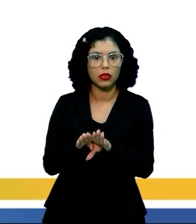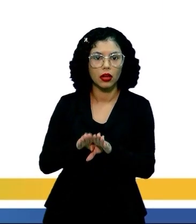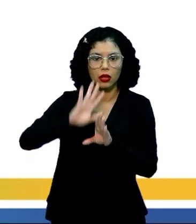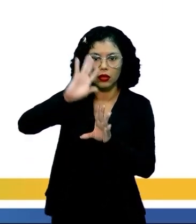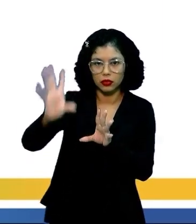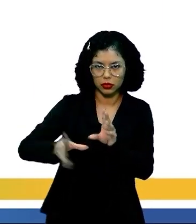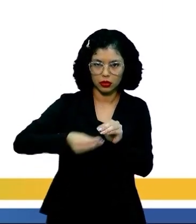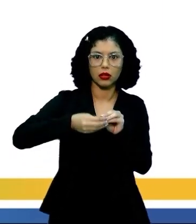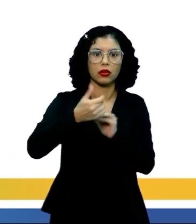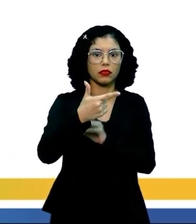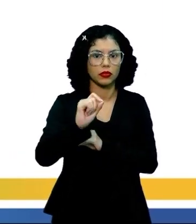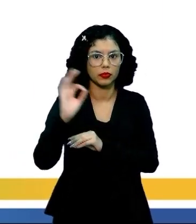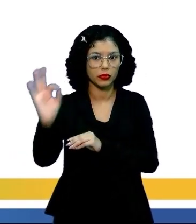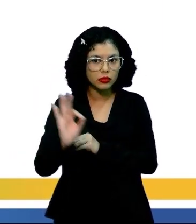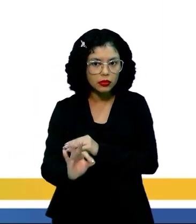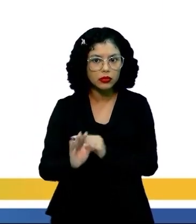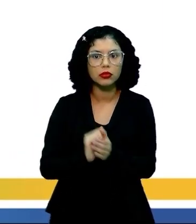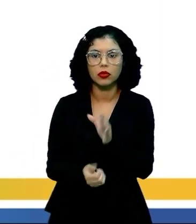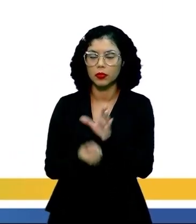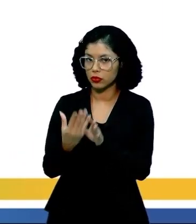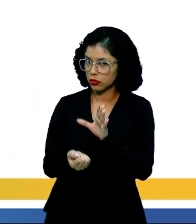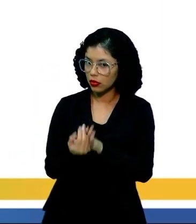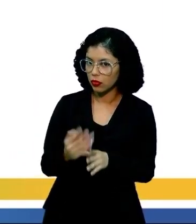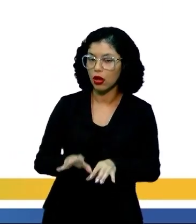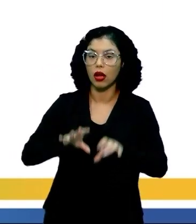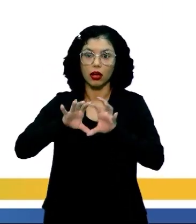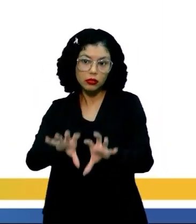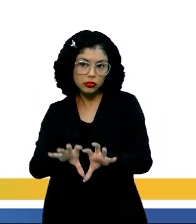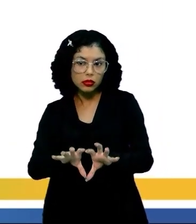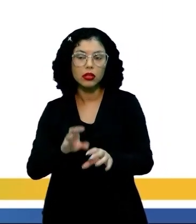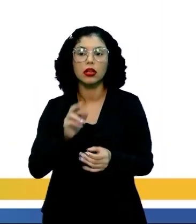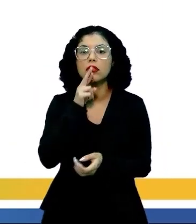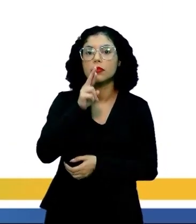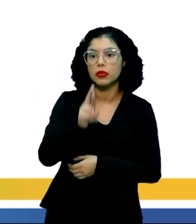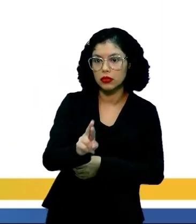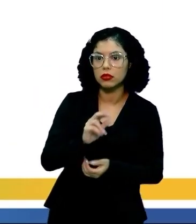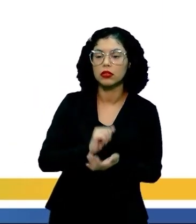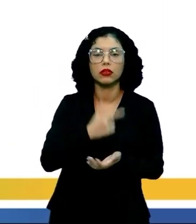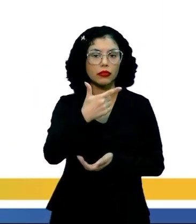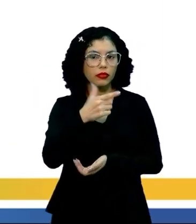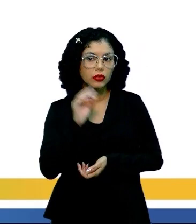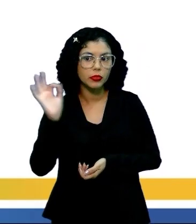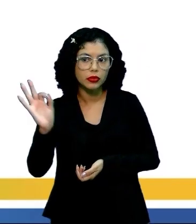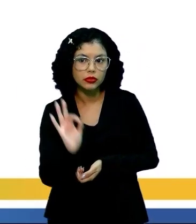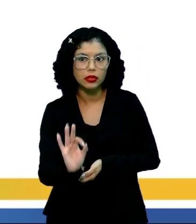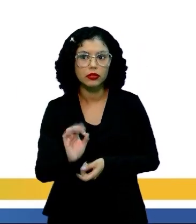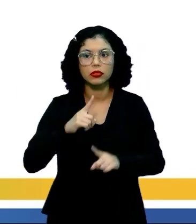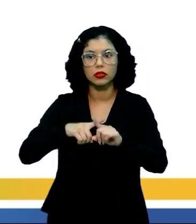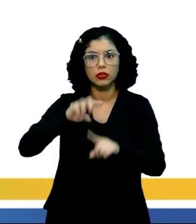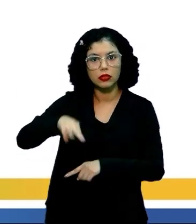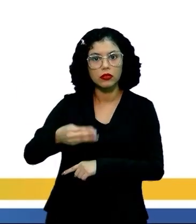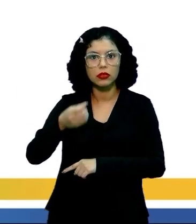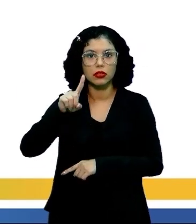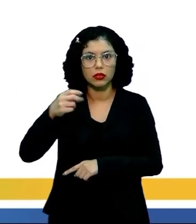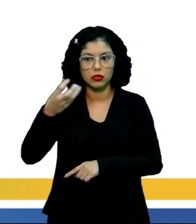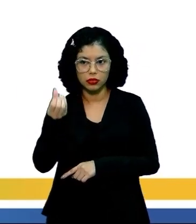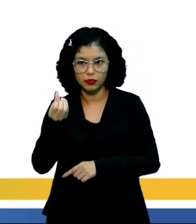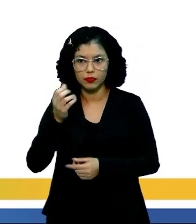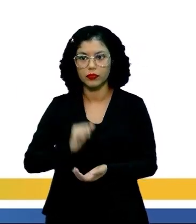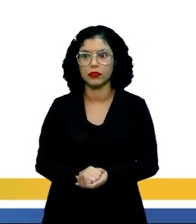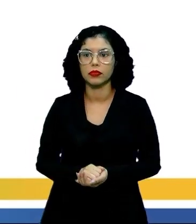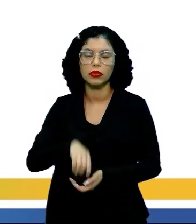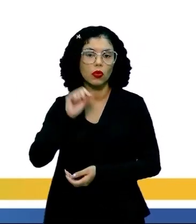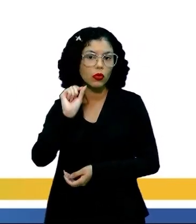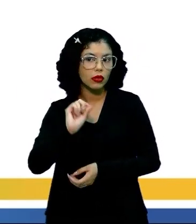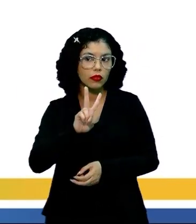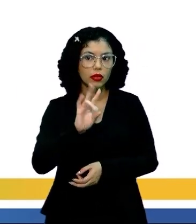Foi incrementado 20% em sua produção. Logo, vamos calcular 20% de 3,6, o